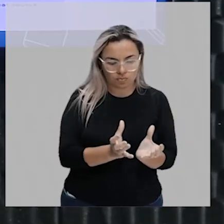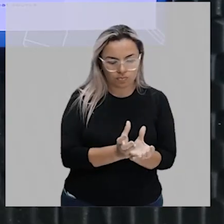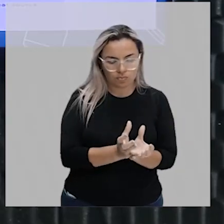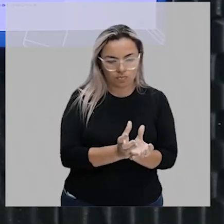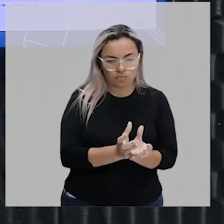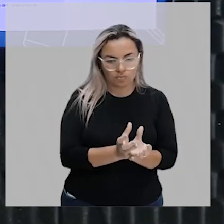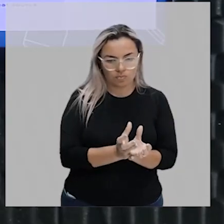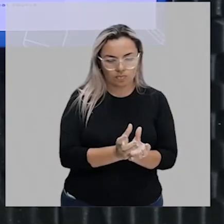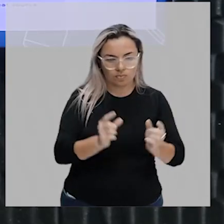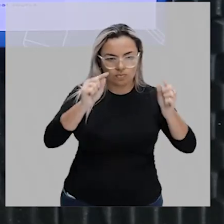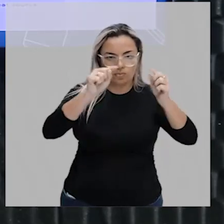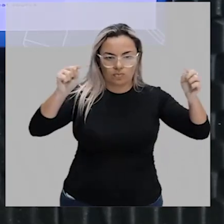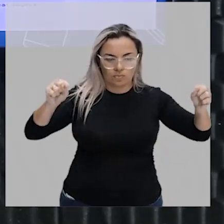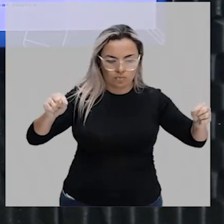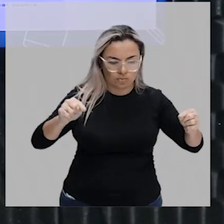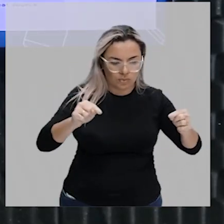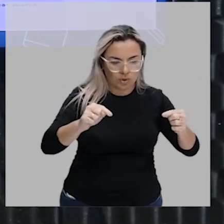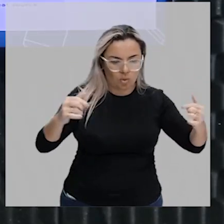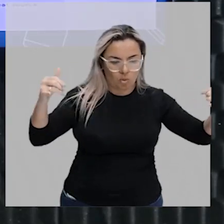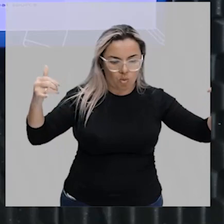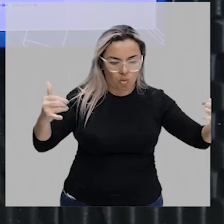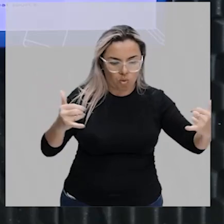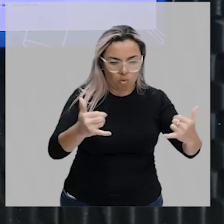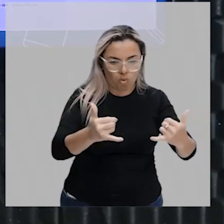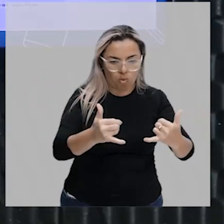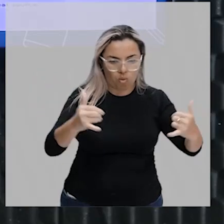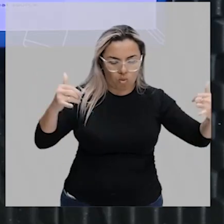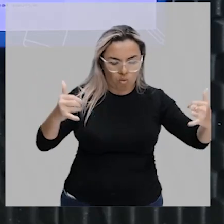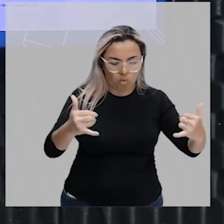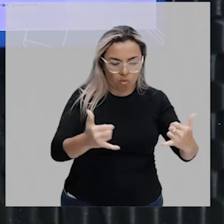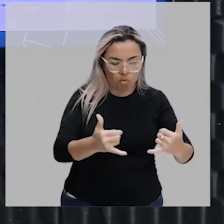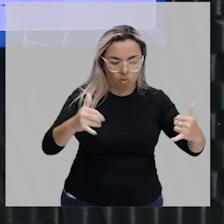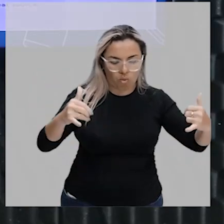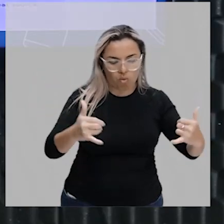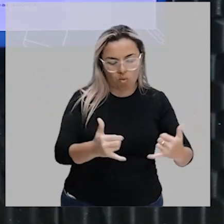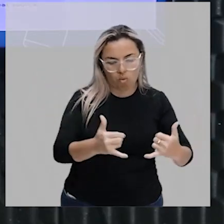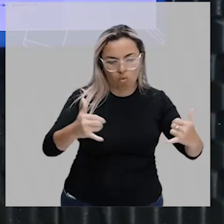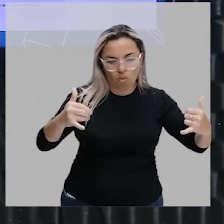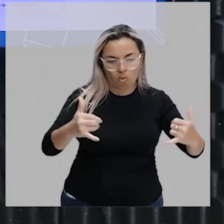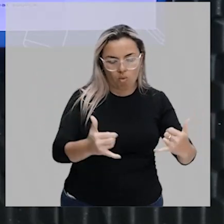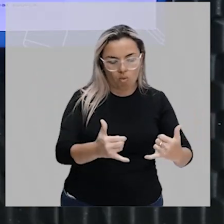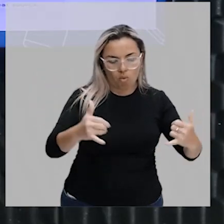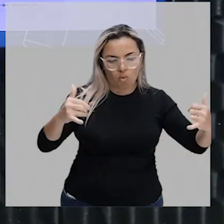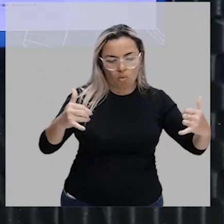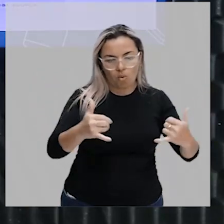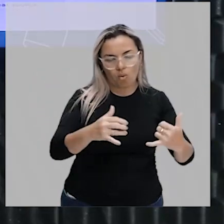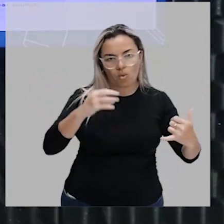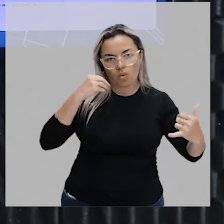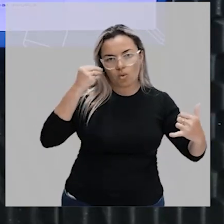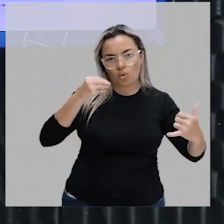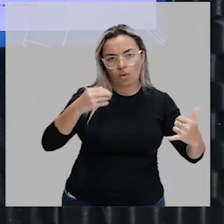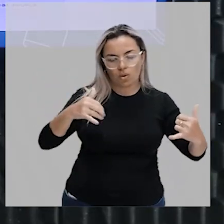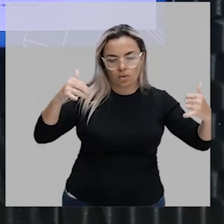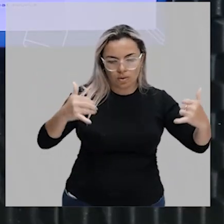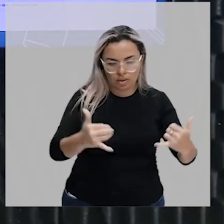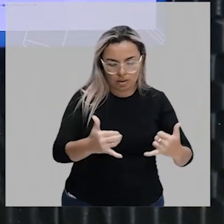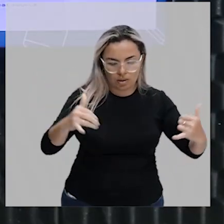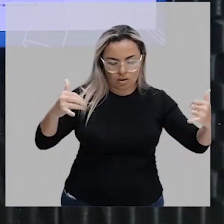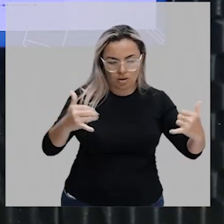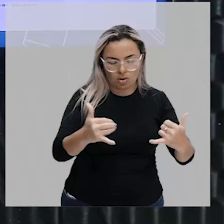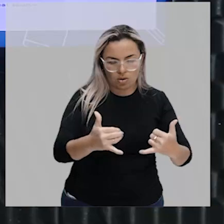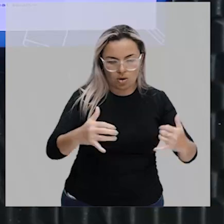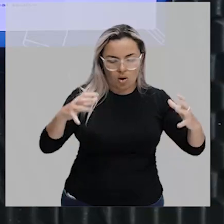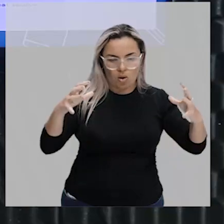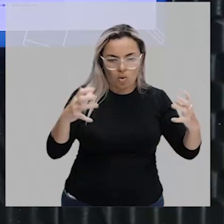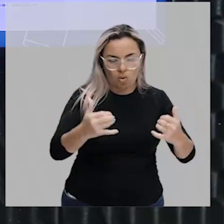fios pelados, né, digamos assim, e ali tinha descargas elétricas para simular as constantes descargas